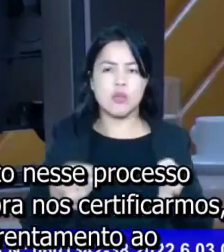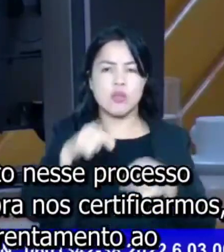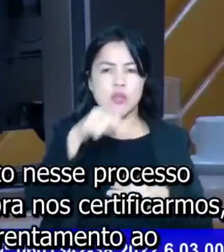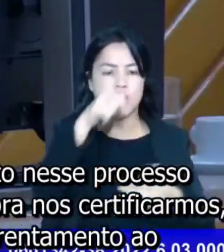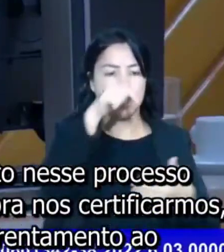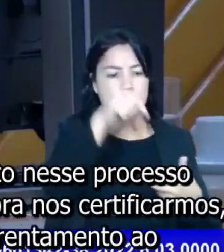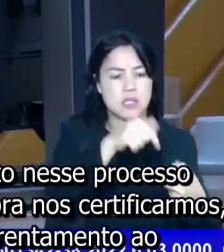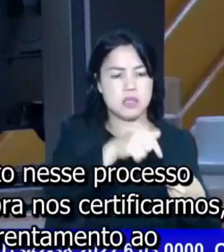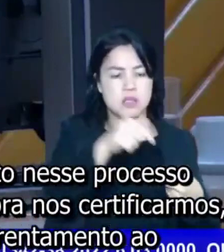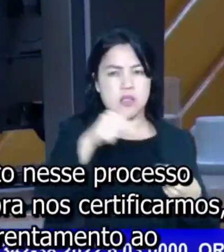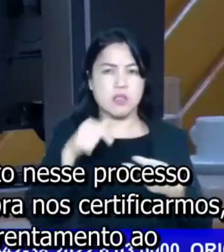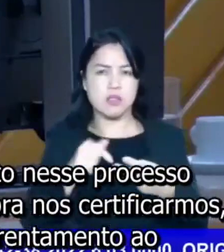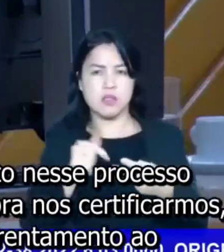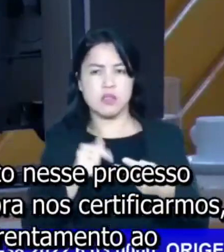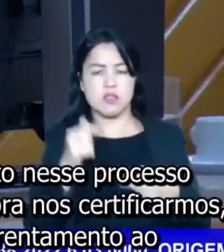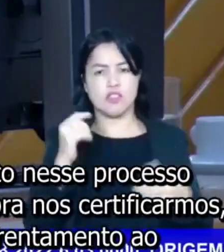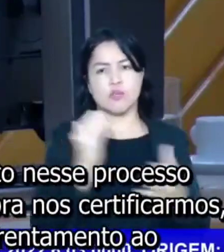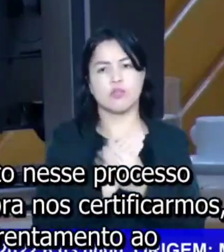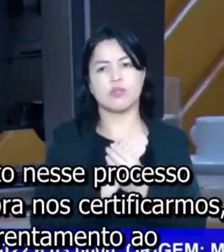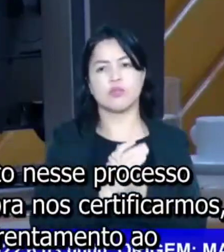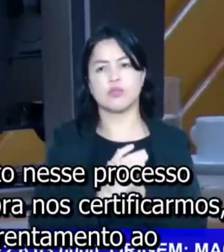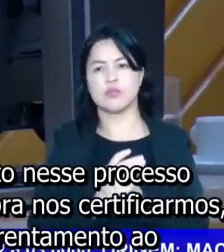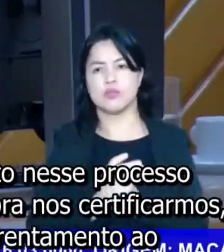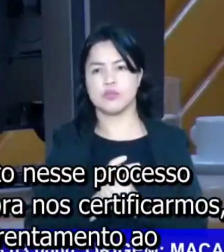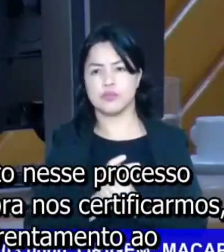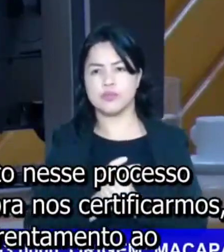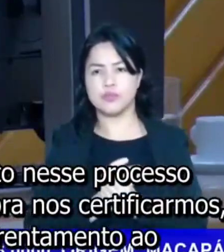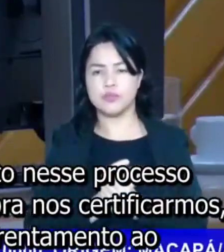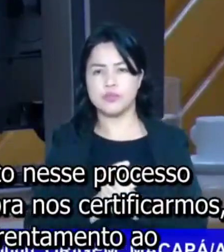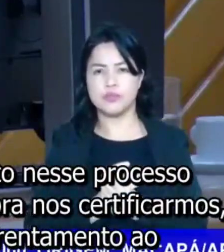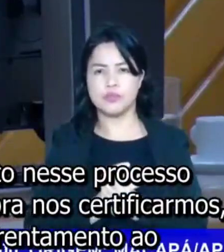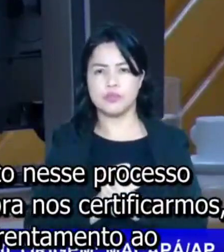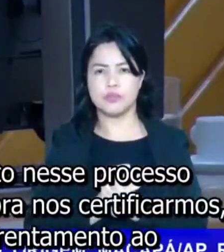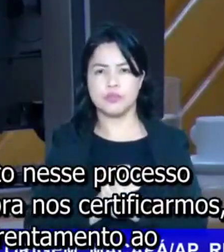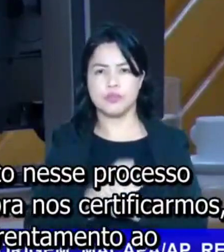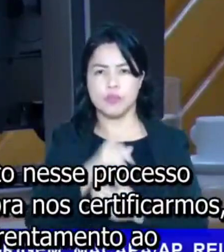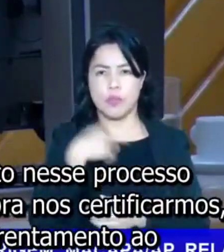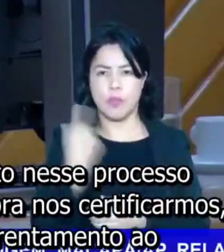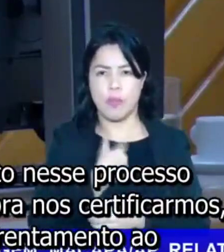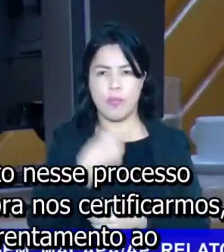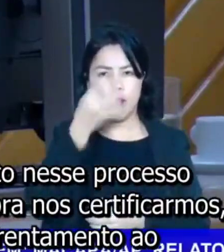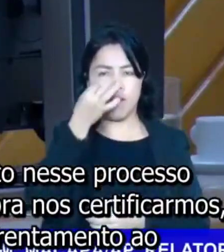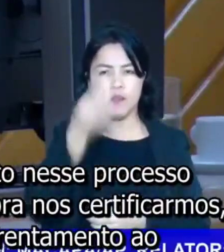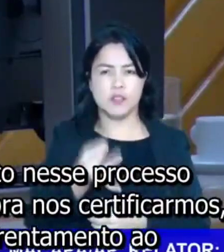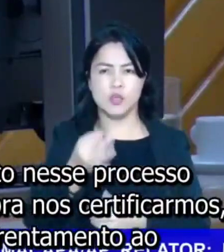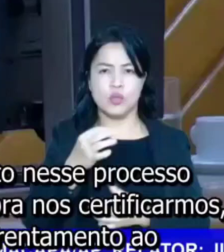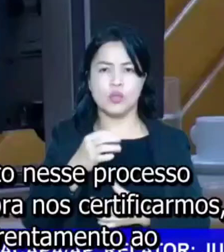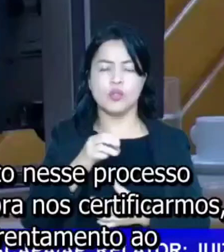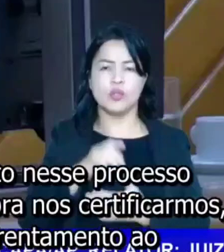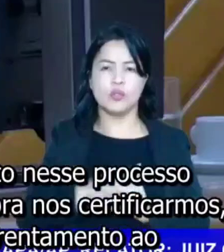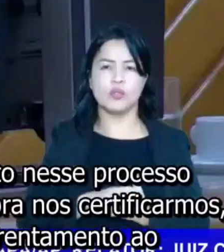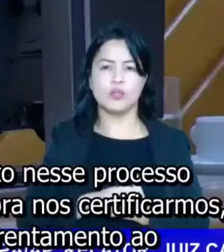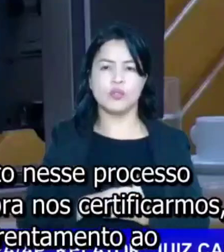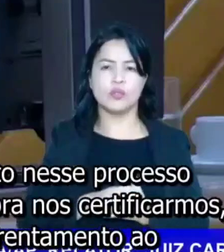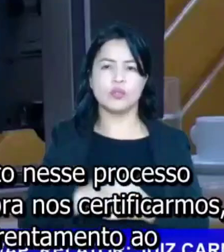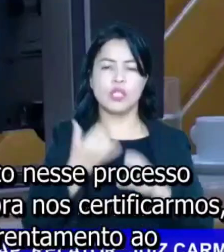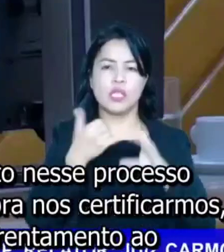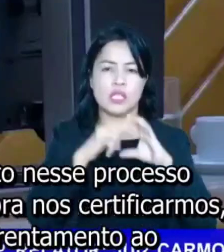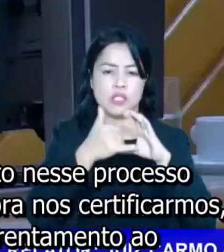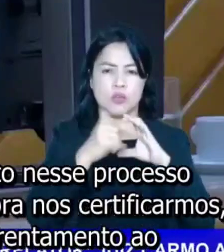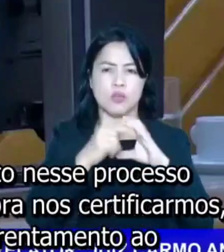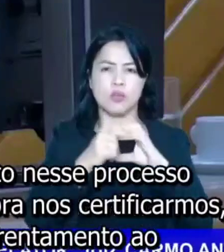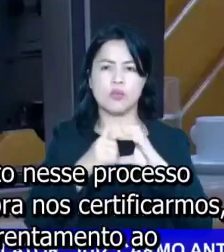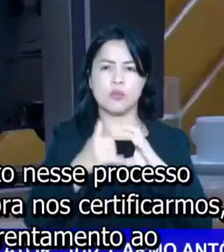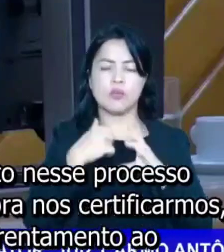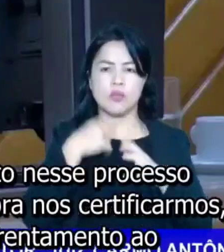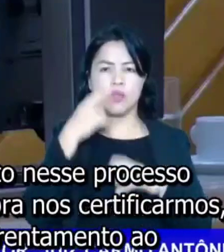processo quanto no outro, não houve, e nós acessamos o YouTube para nos certificarmos, né, de que não teria havido